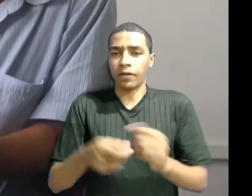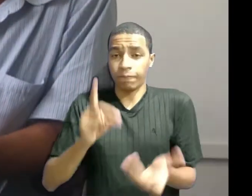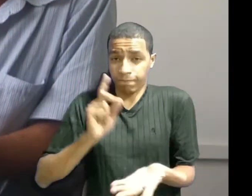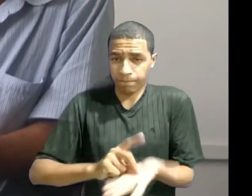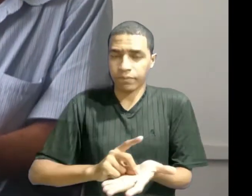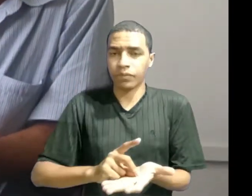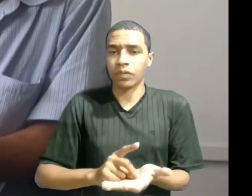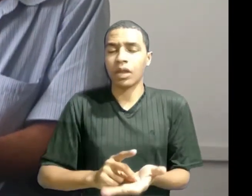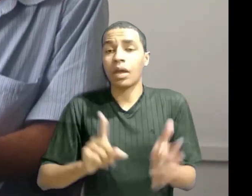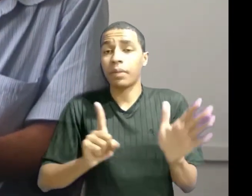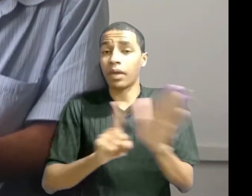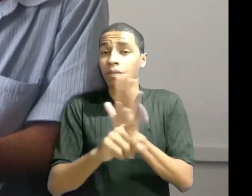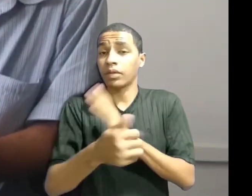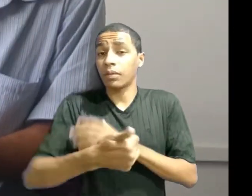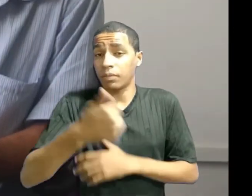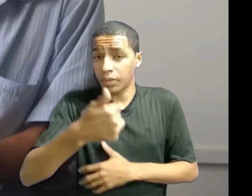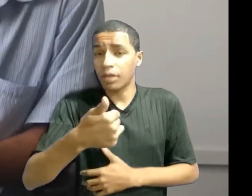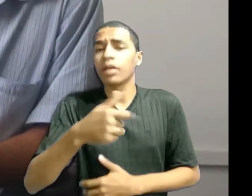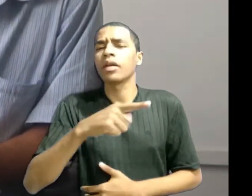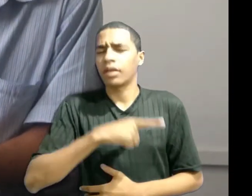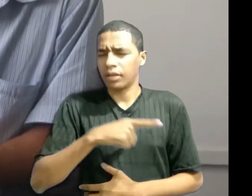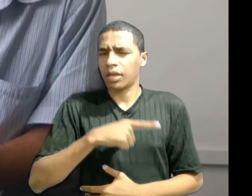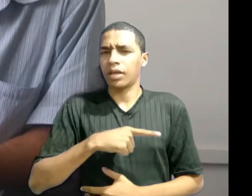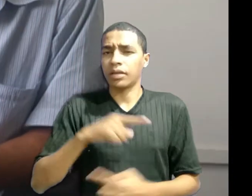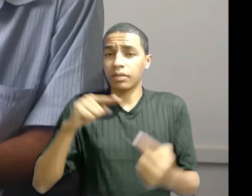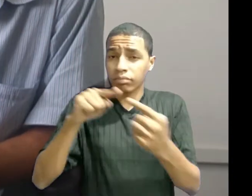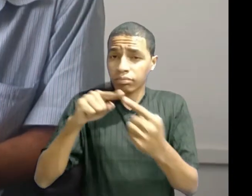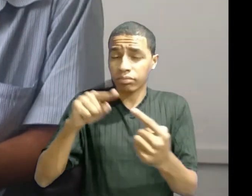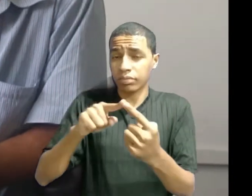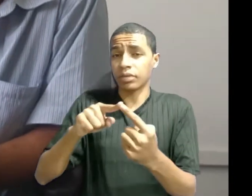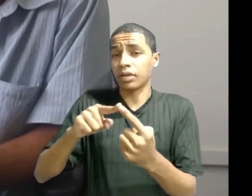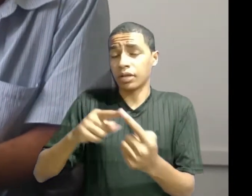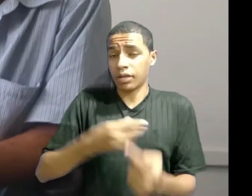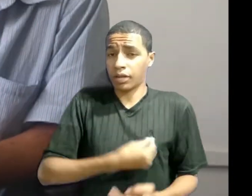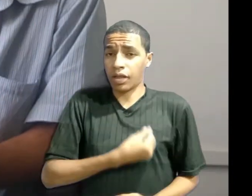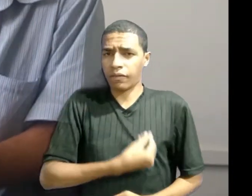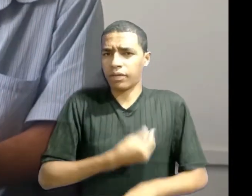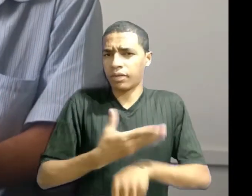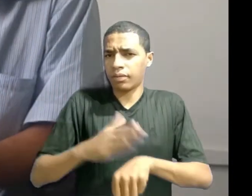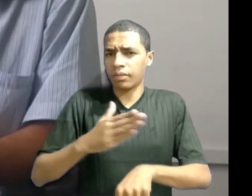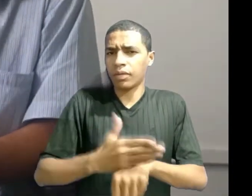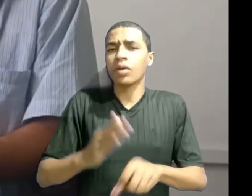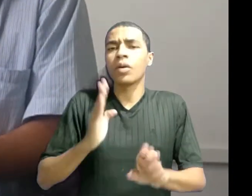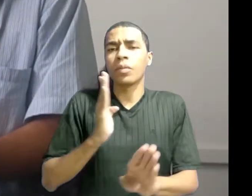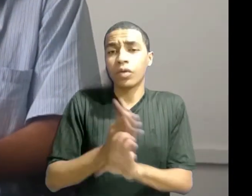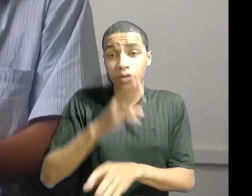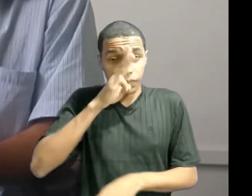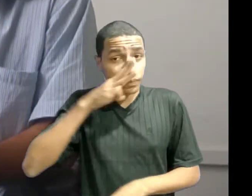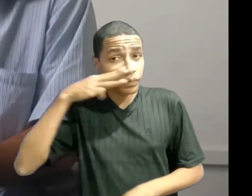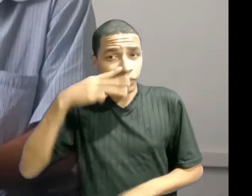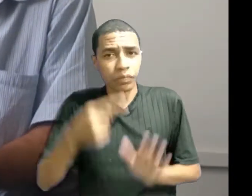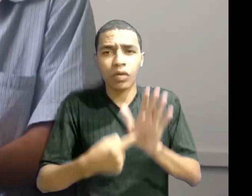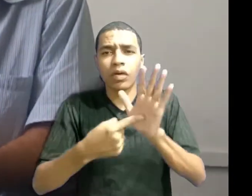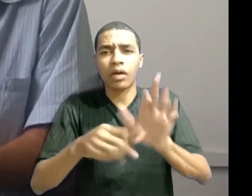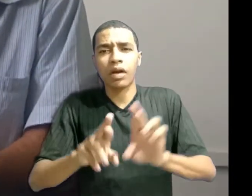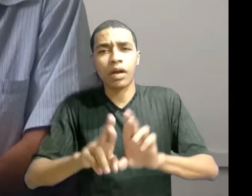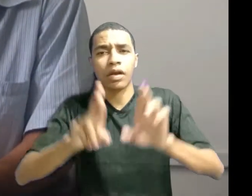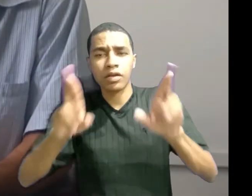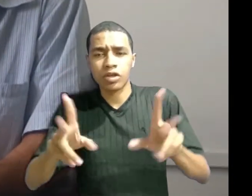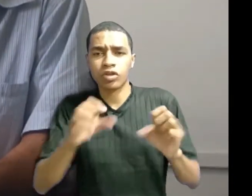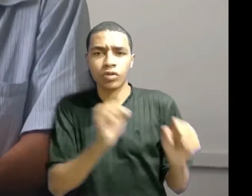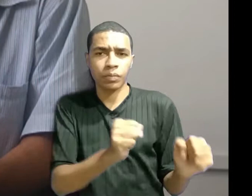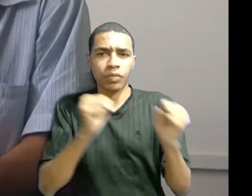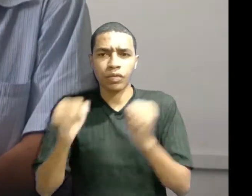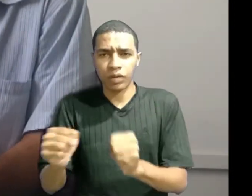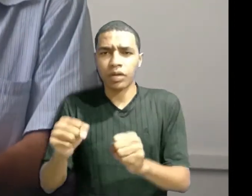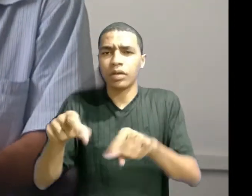primeira pergunta tem esse fator histórico da vida prática, né? Por isso que ele vai diferenciar as formas de poder e